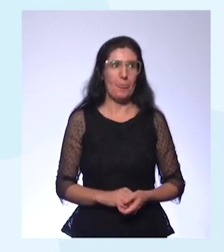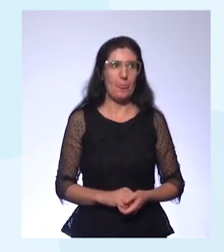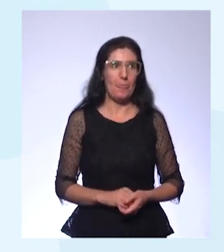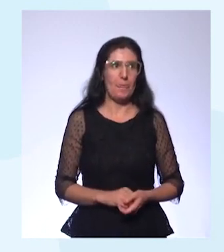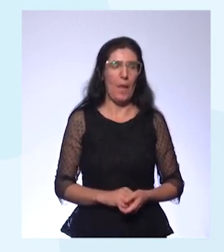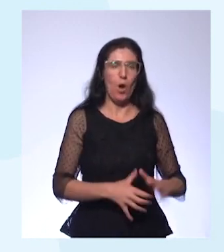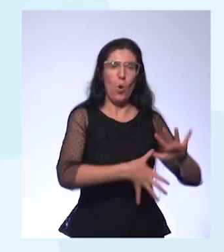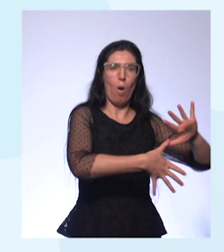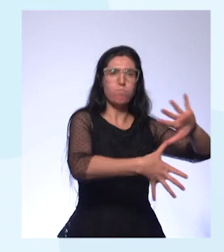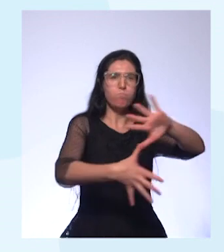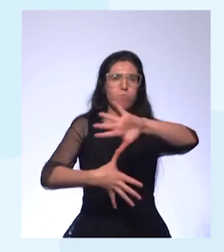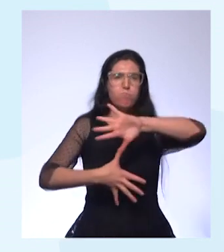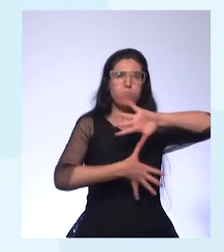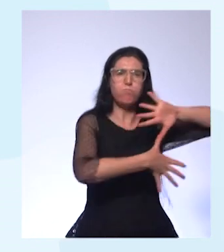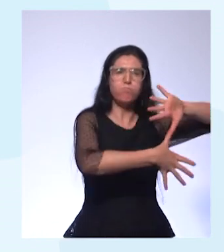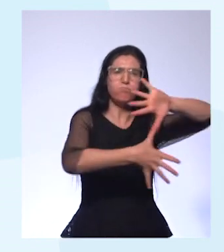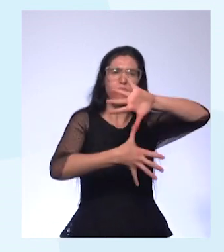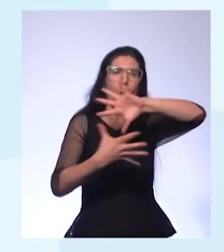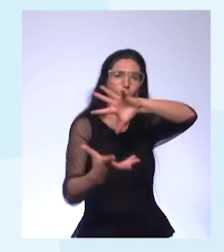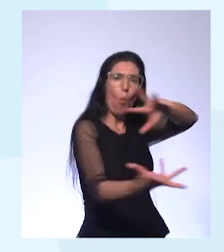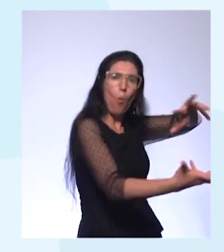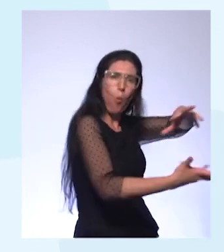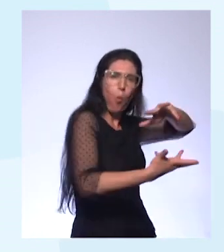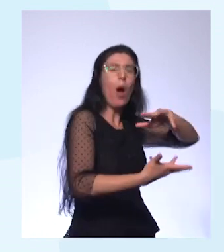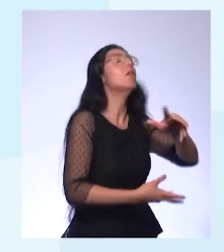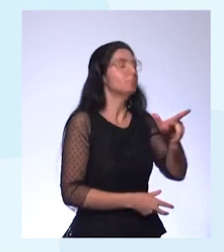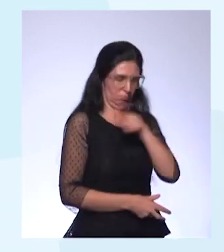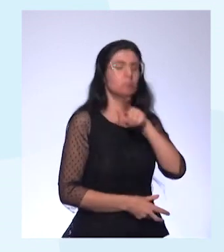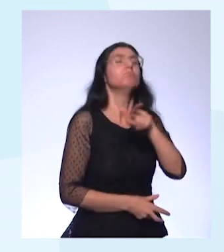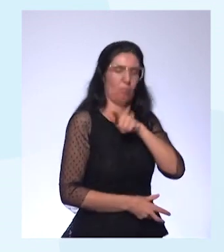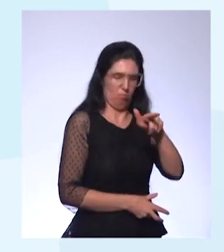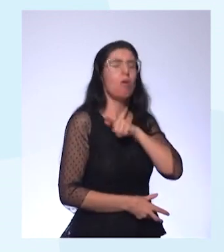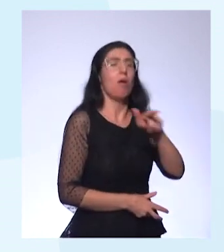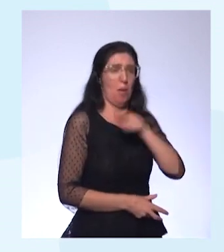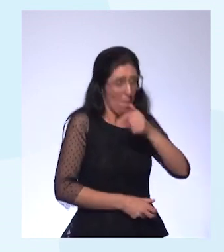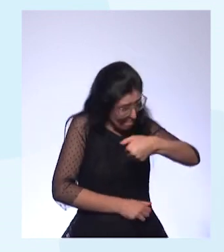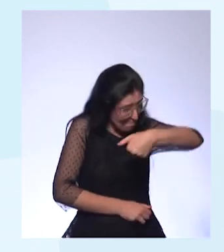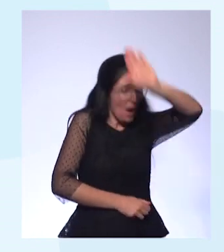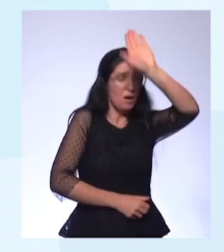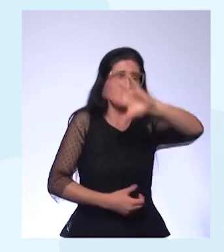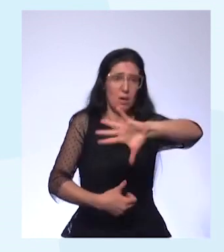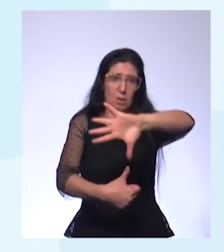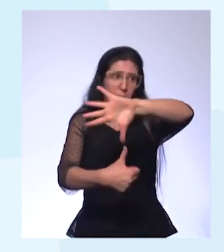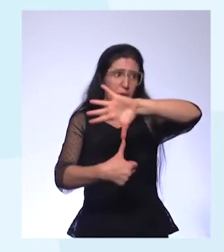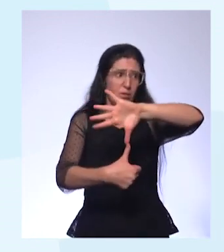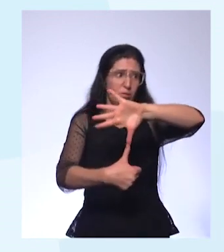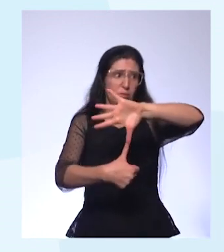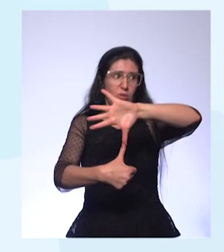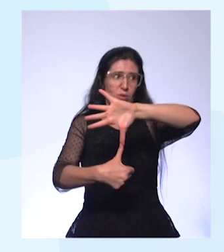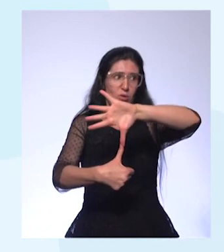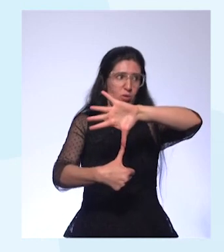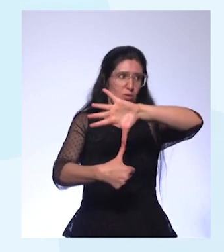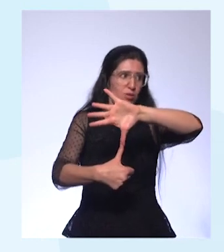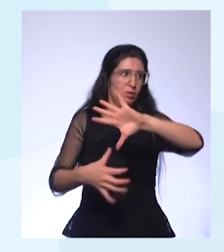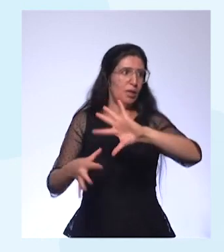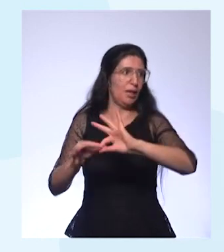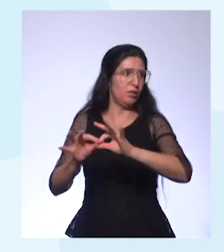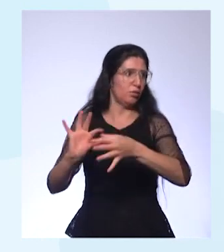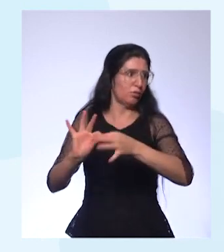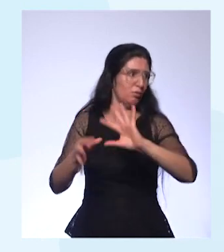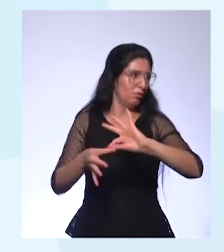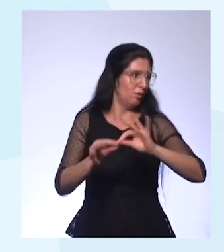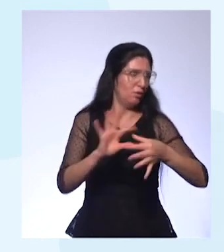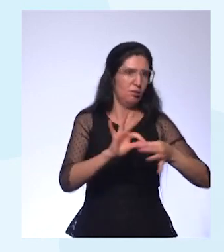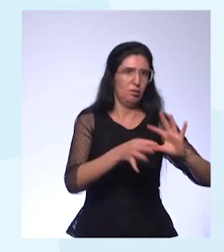continentes do planeta, né, tem a maior ocorrência na América do Norte, essa denominação de pradarias, né, e as pradarias aqui